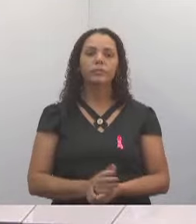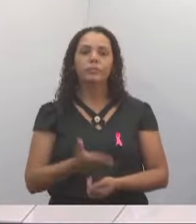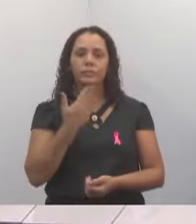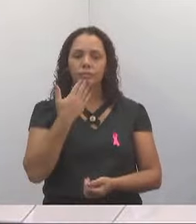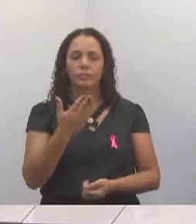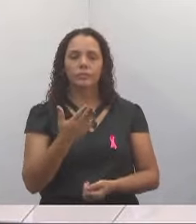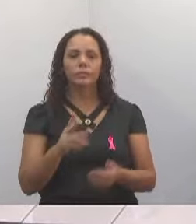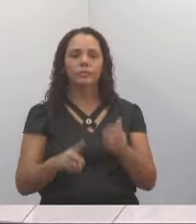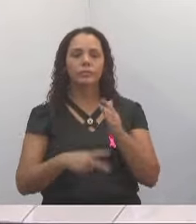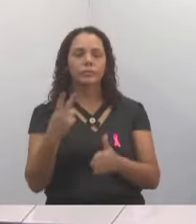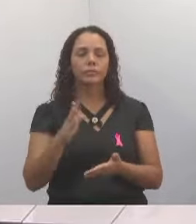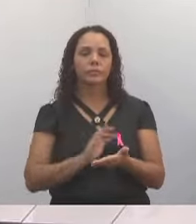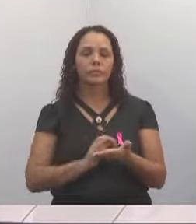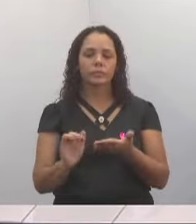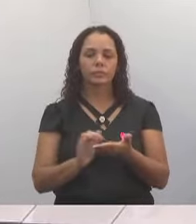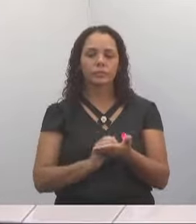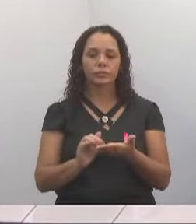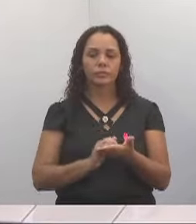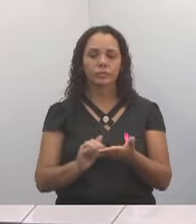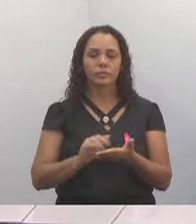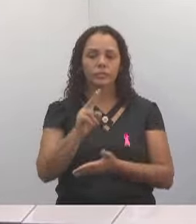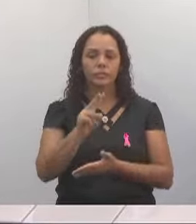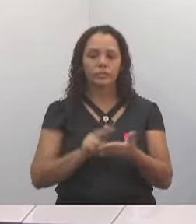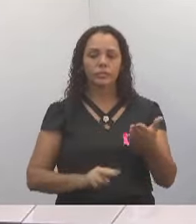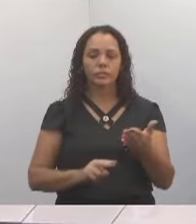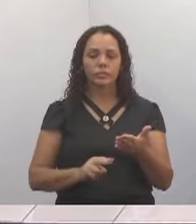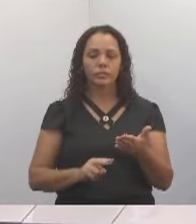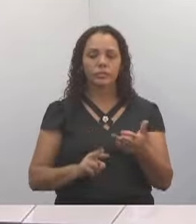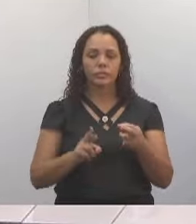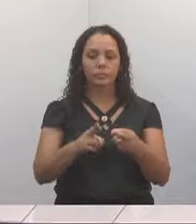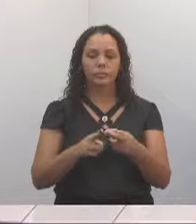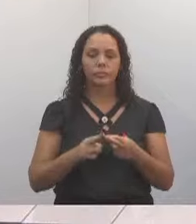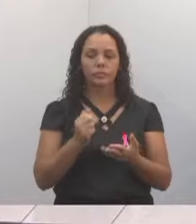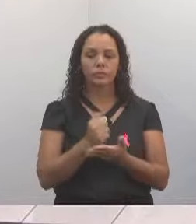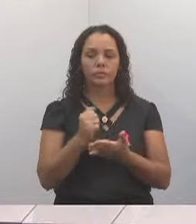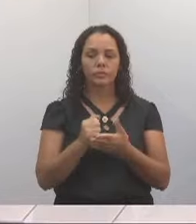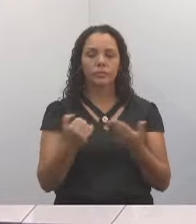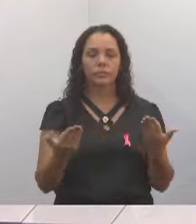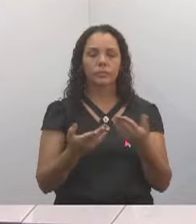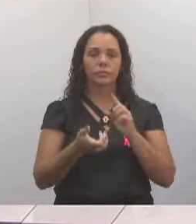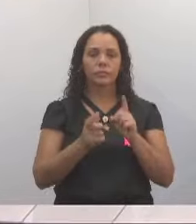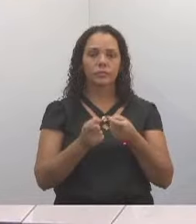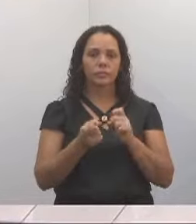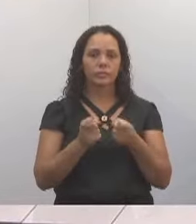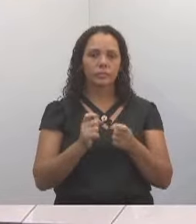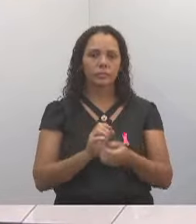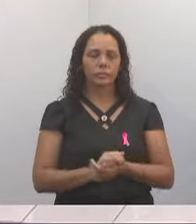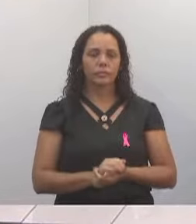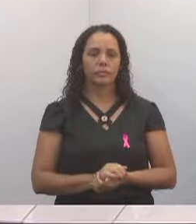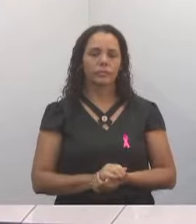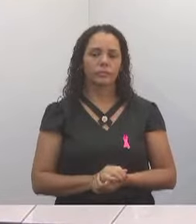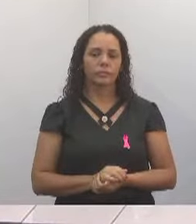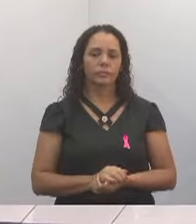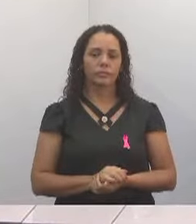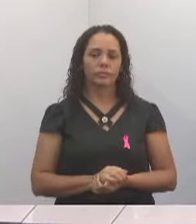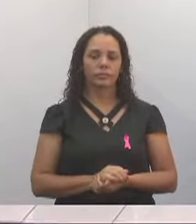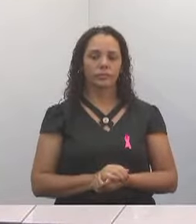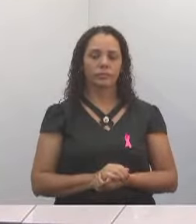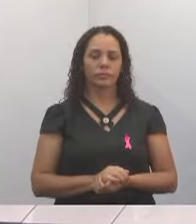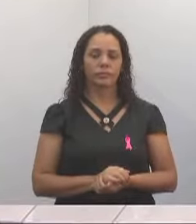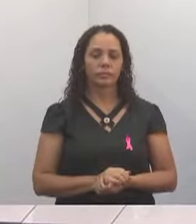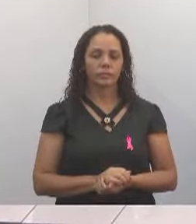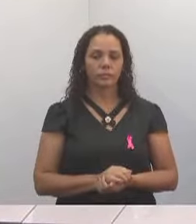Solicito ao segundo secretário que faça a leitura das sínteses dos requerimentos protocolados para esta sessão.